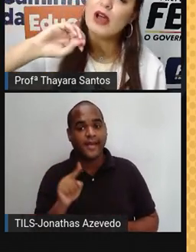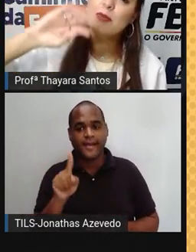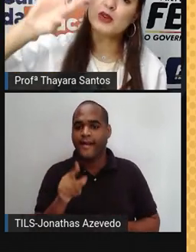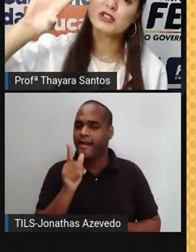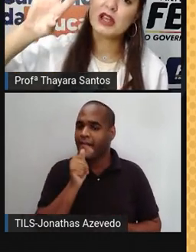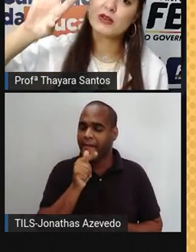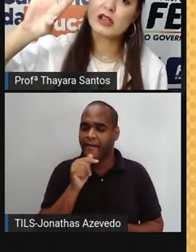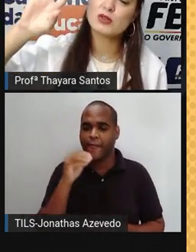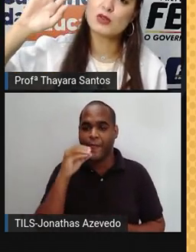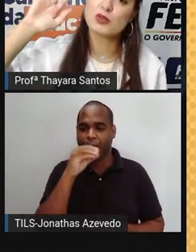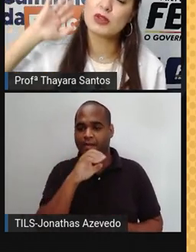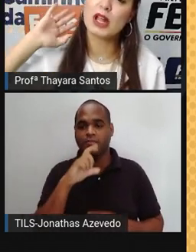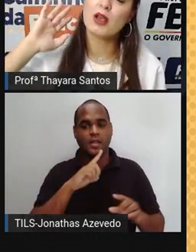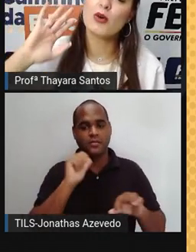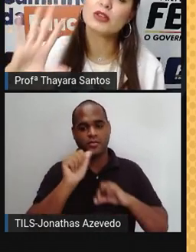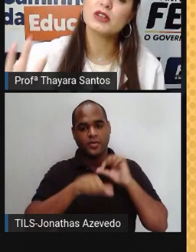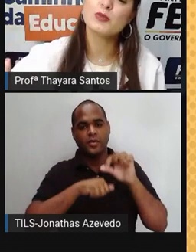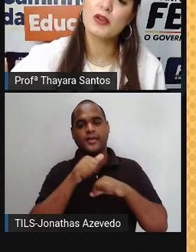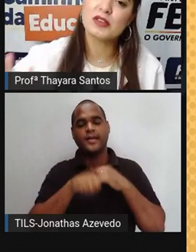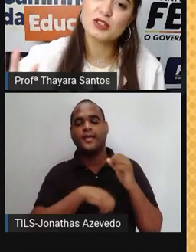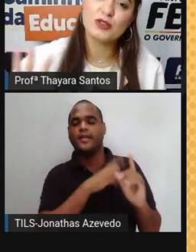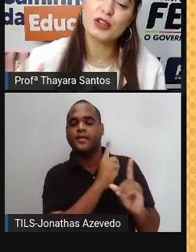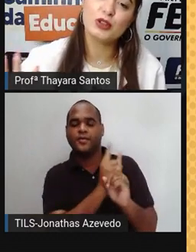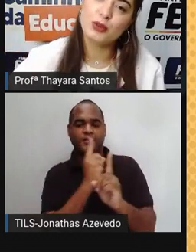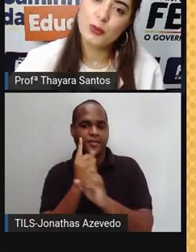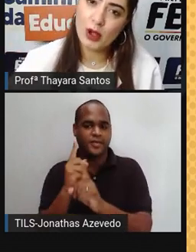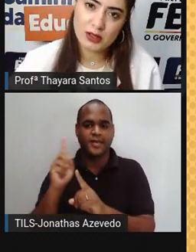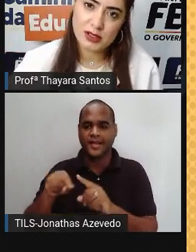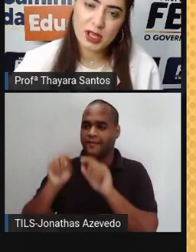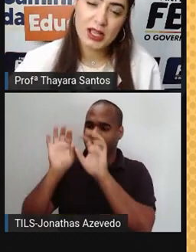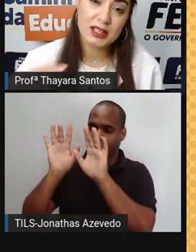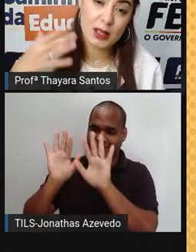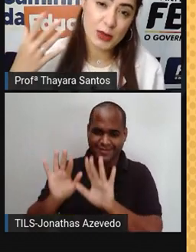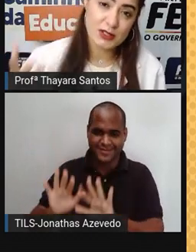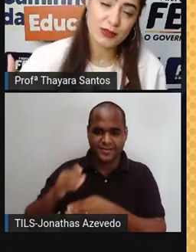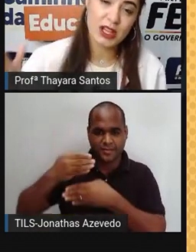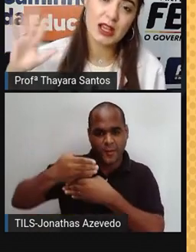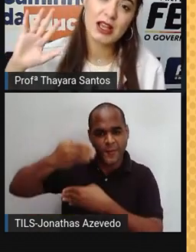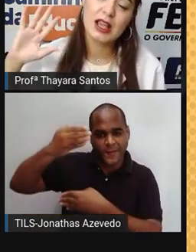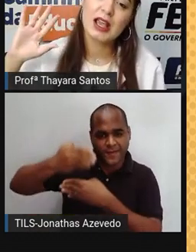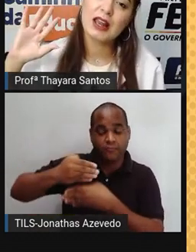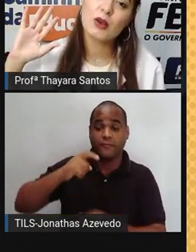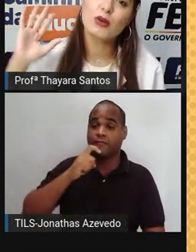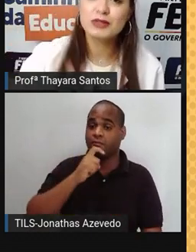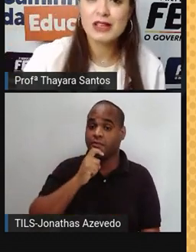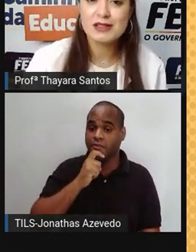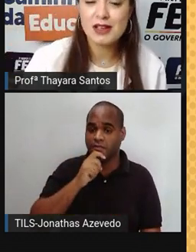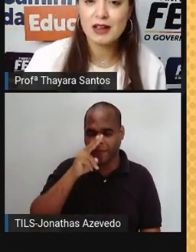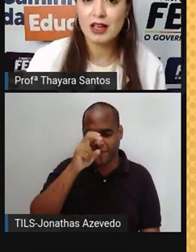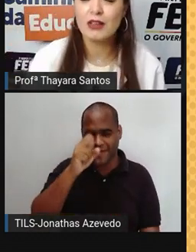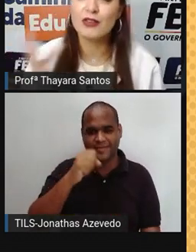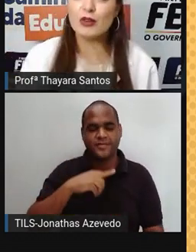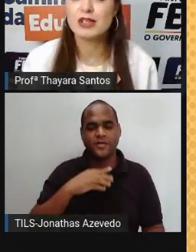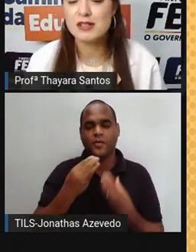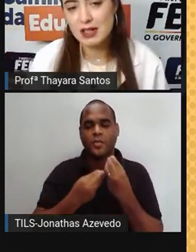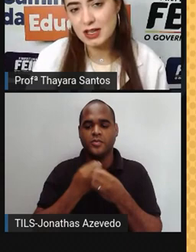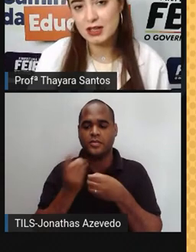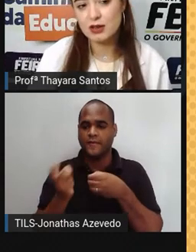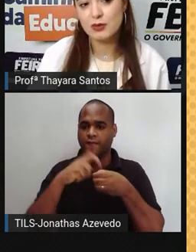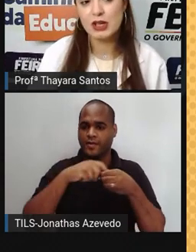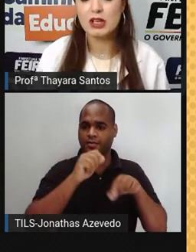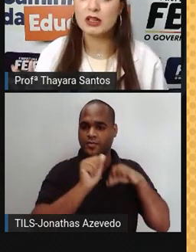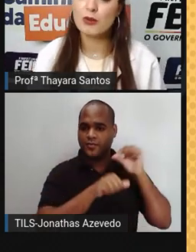Ela vai para o estado gasoso quando ela encontra à superfície de vidro do box que tá mais fria ela convença ela